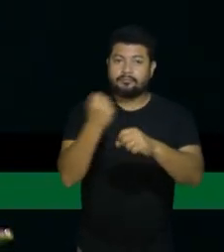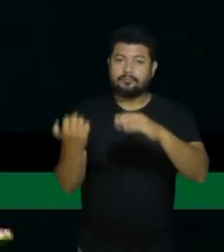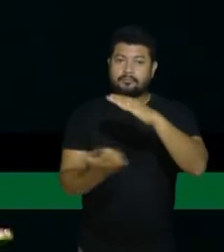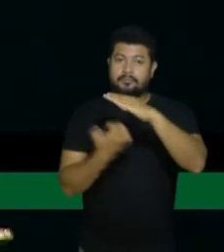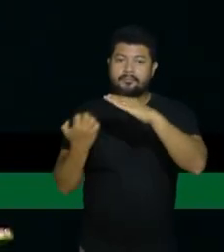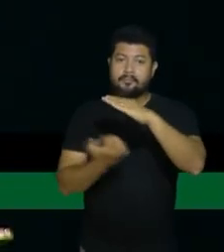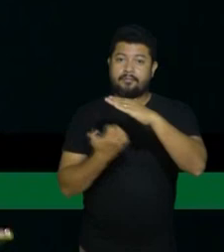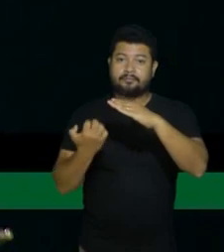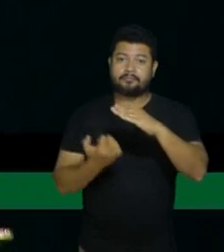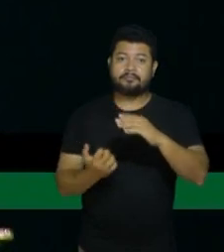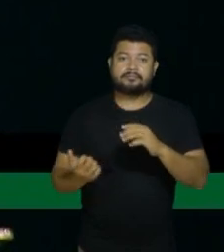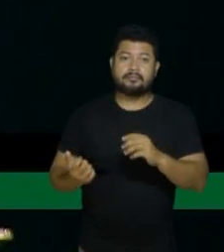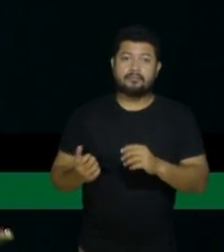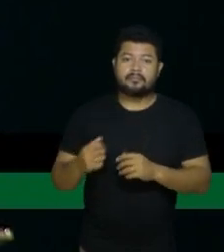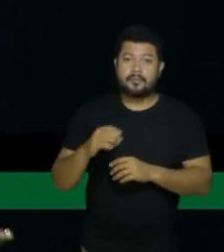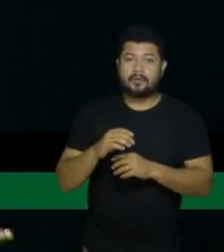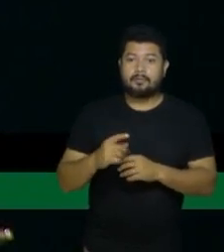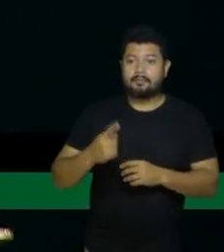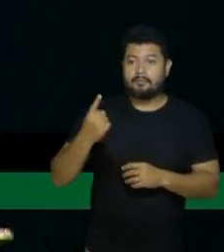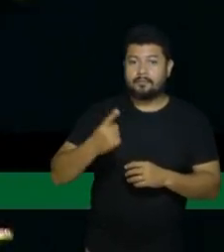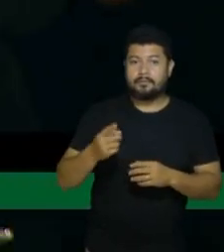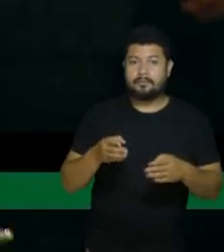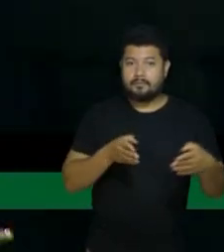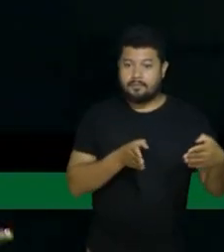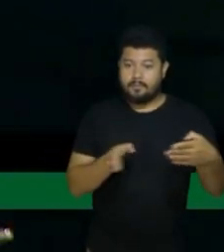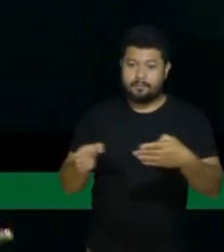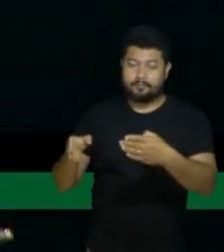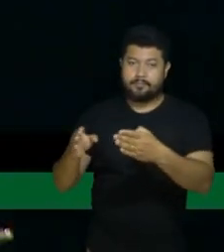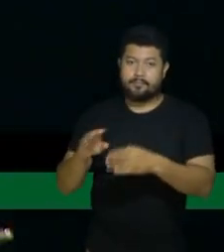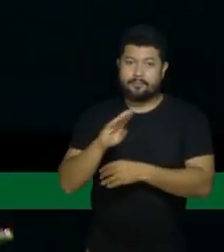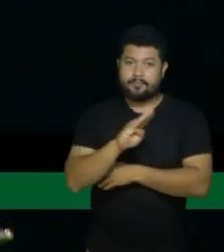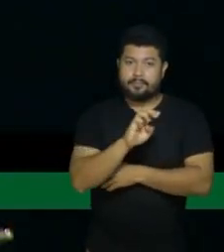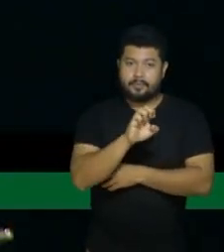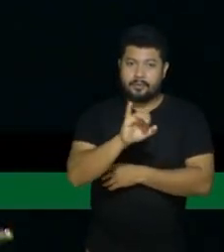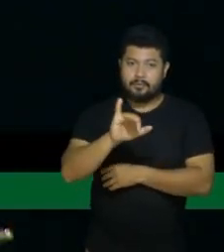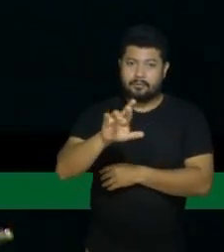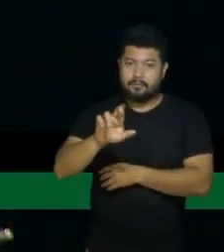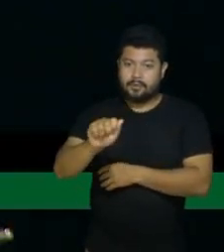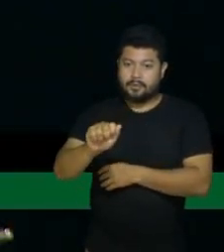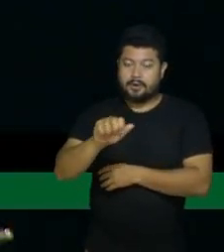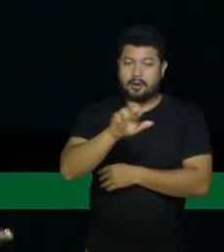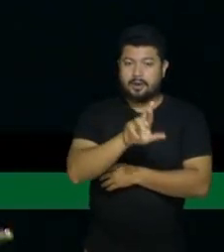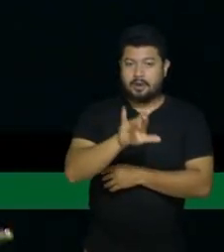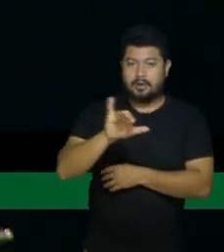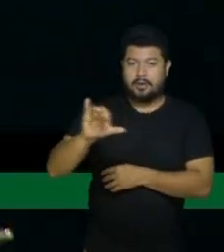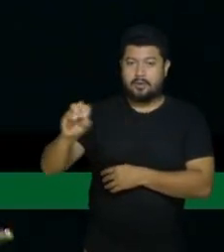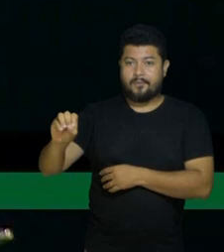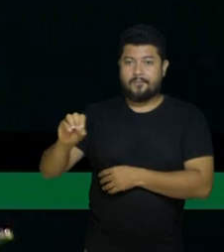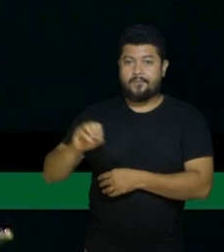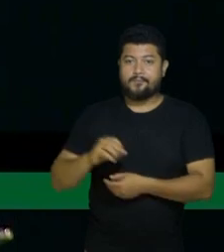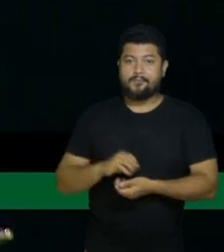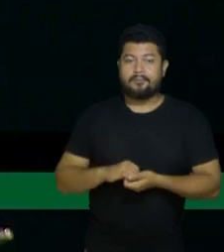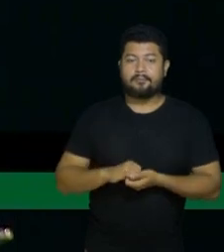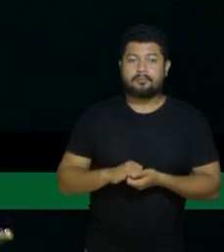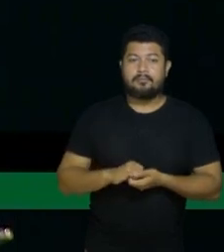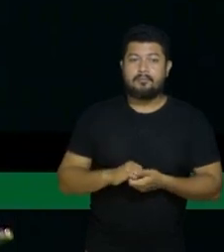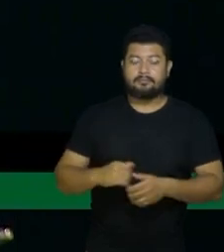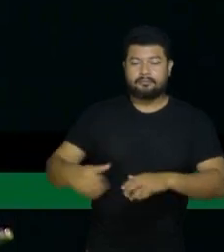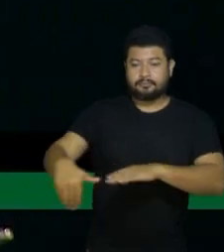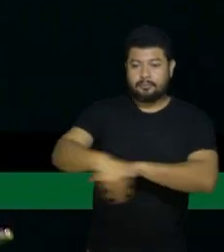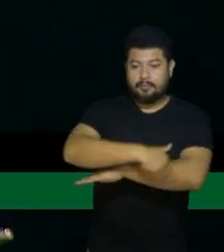primeira parte da Beira Rio que vai desde o ribeirão Garcia até a ponte eh da ponta